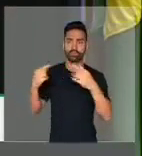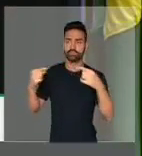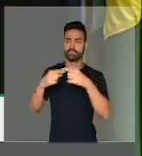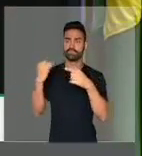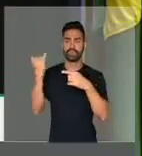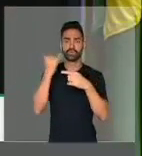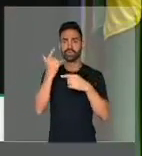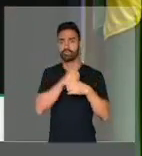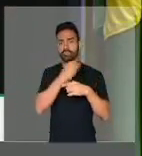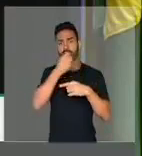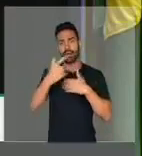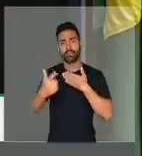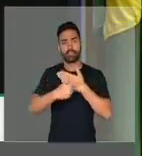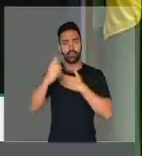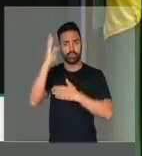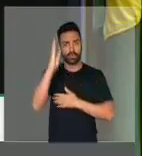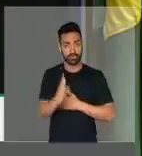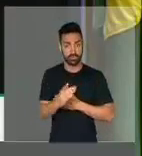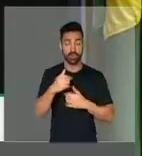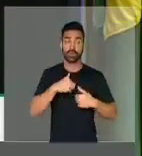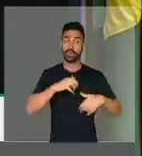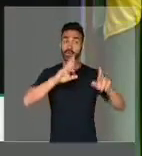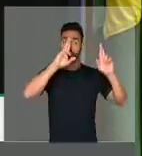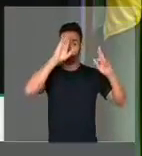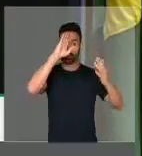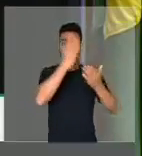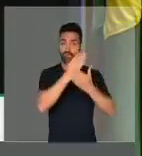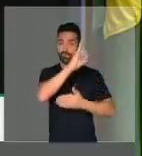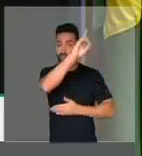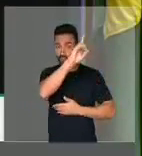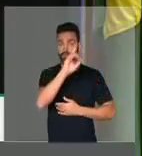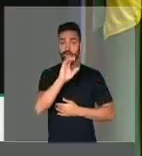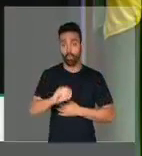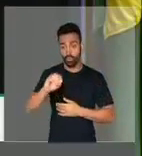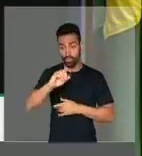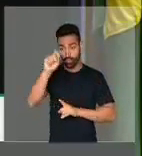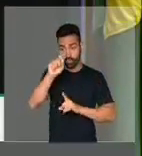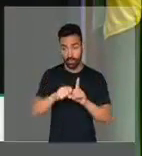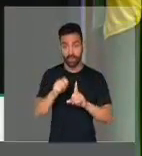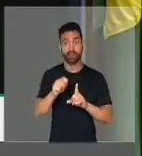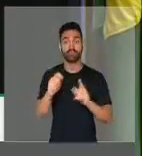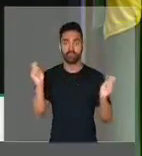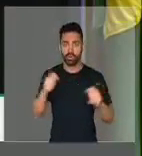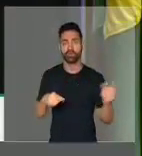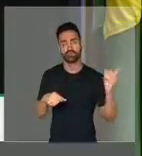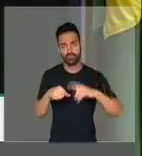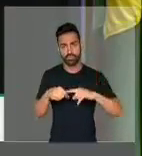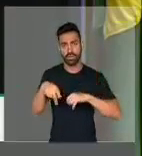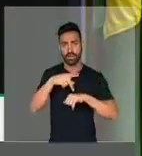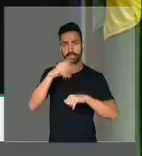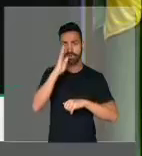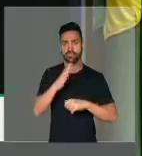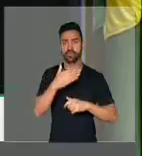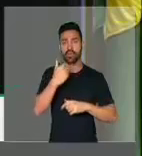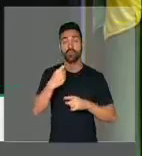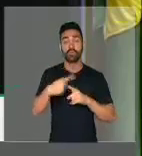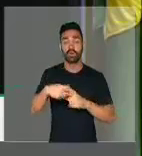Brasil. E eu espero, em Deus, que em outubro o povo brasileiro possa retomar um projeto de nação, porque as